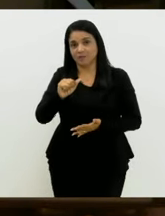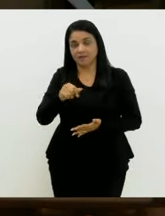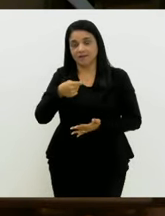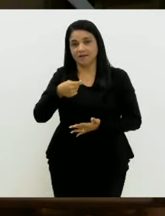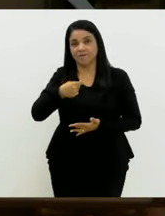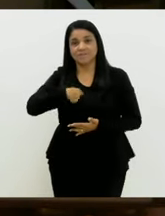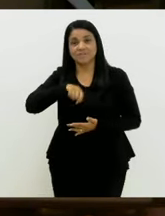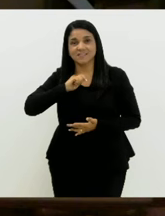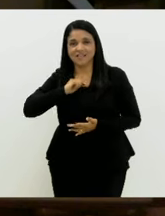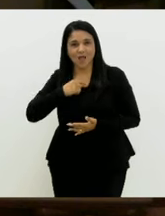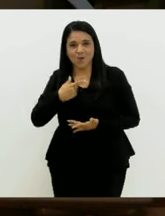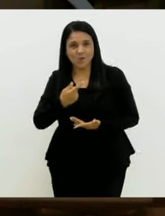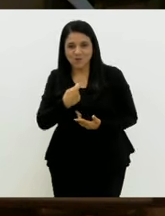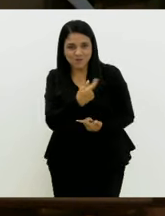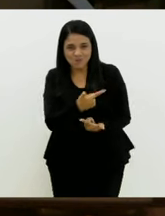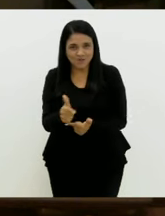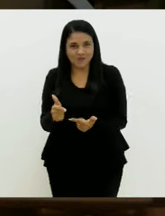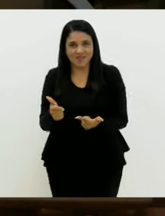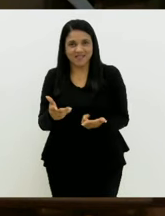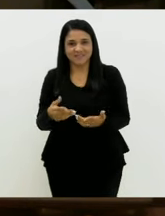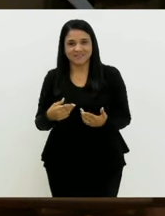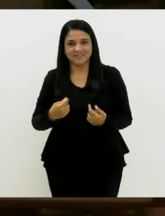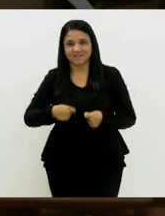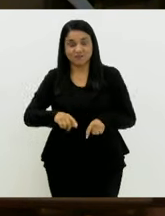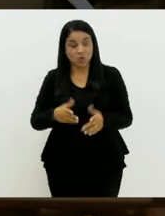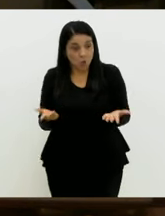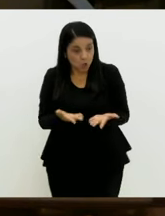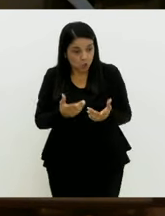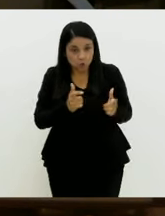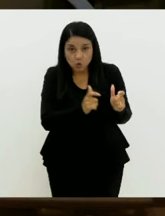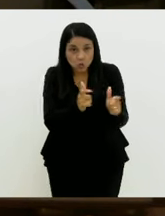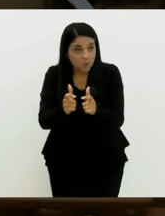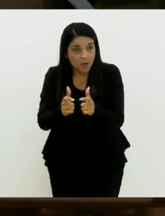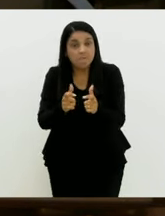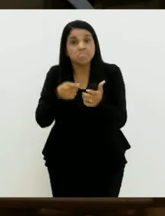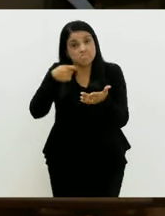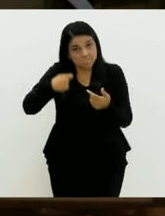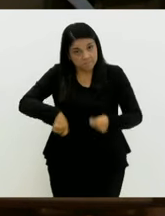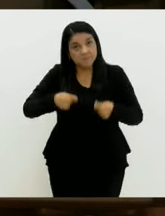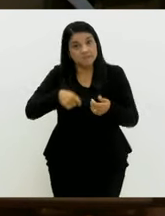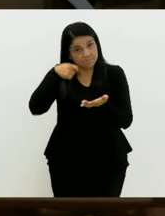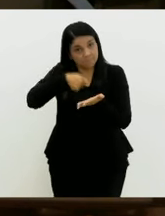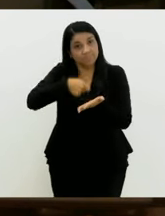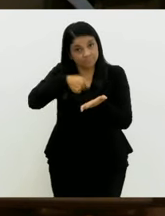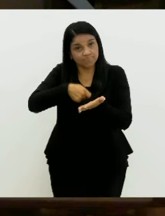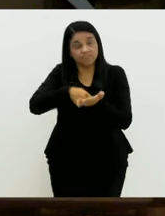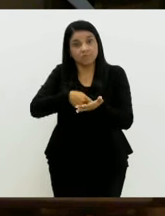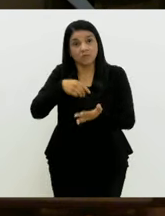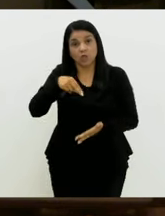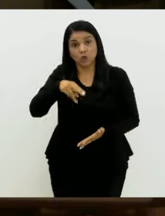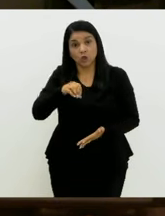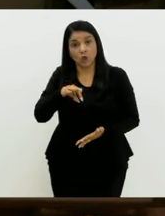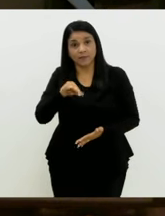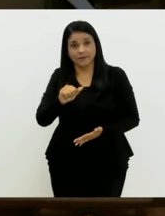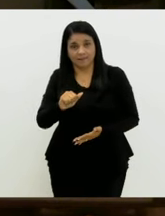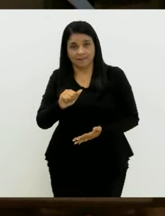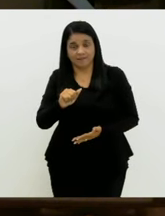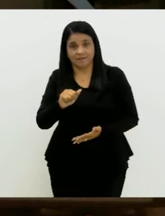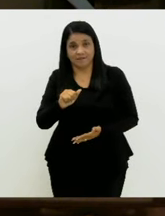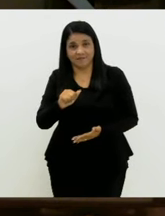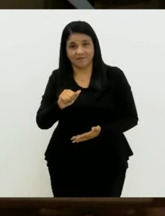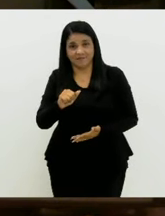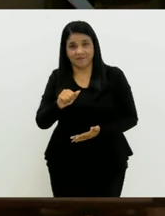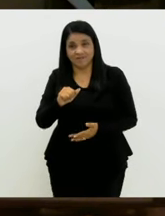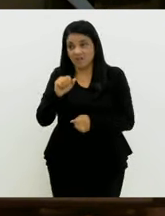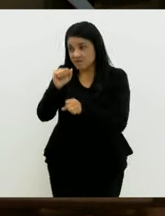Qualquer lugar, hoje você é obrigado a emitir nota fiscal. E se você quiser uma nota, você vai ter que pedir. E vai ter que esperar para